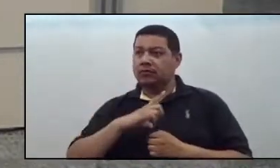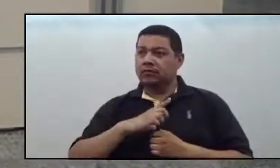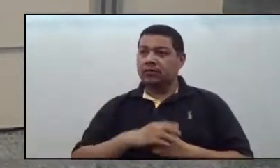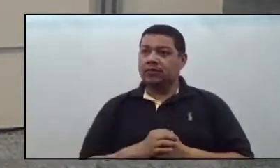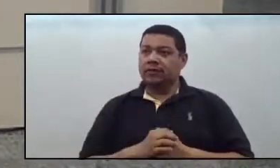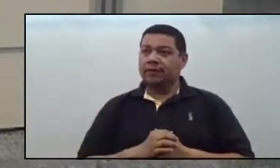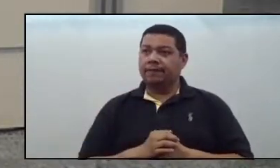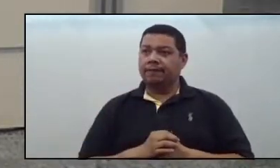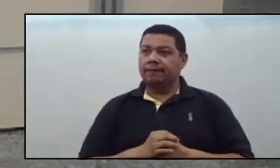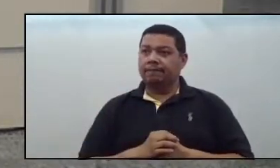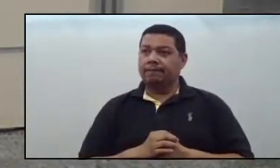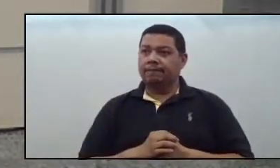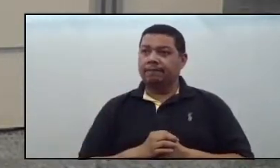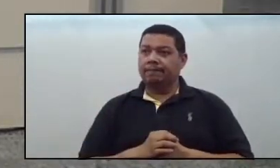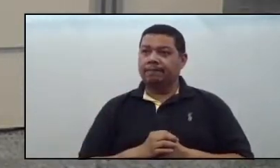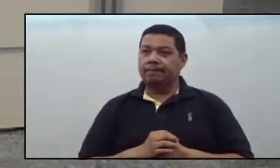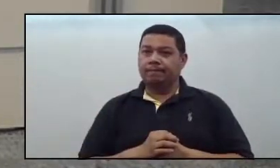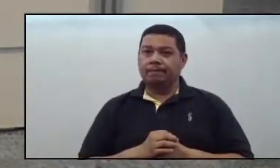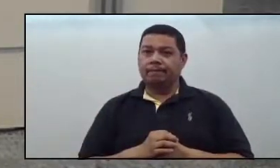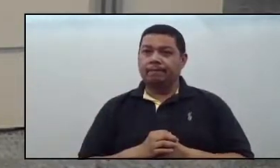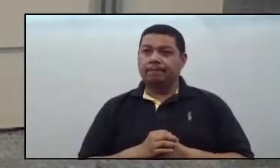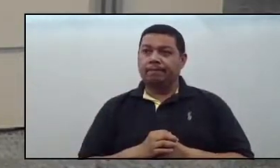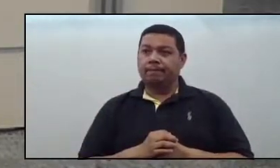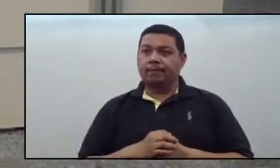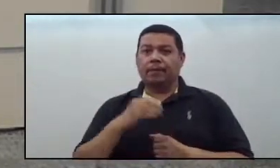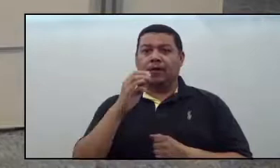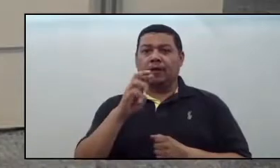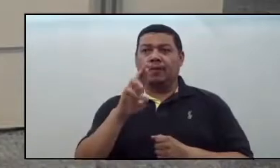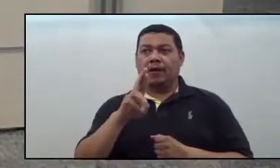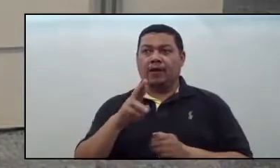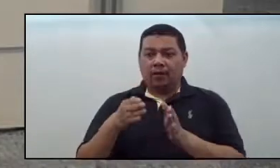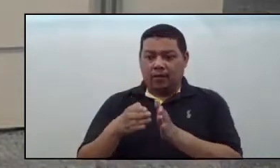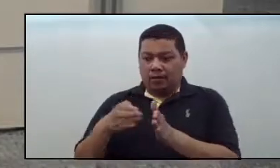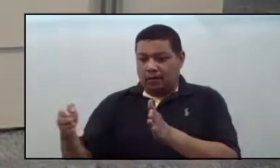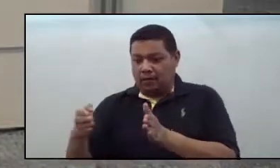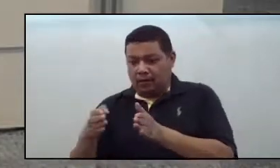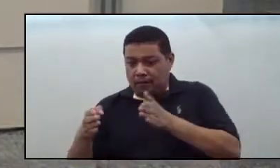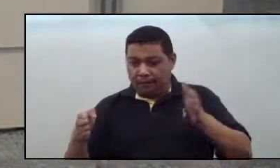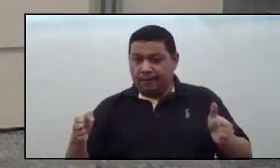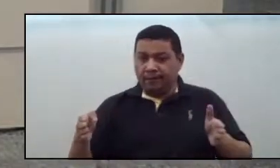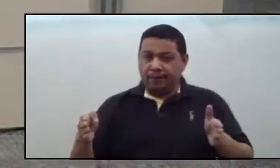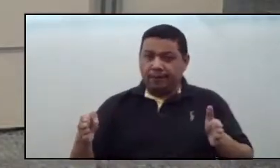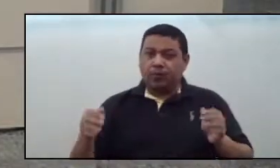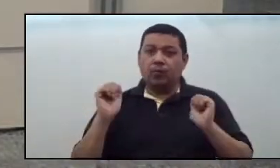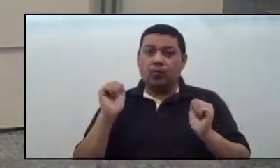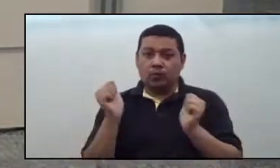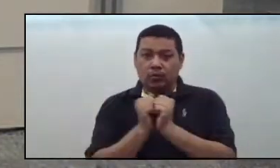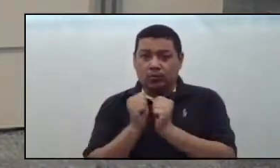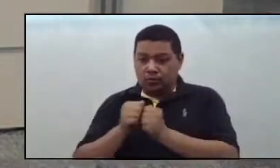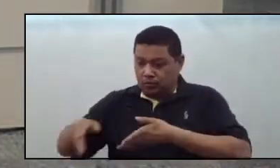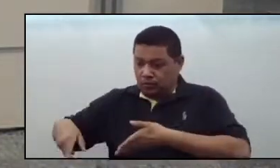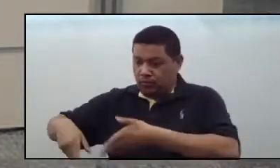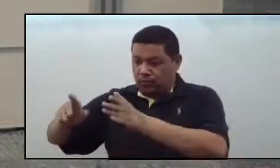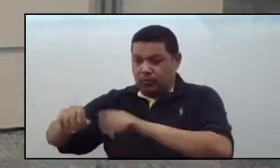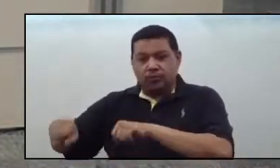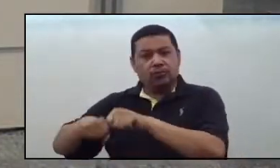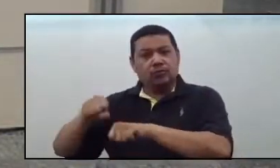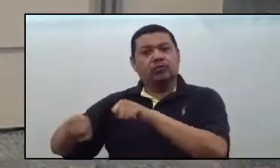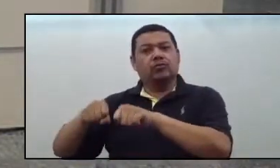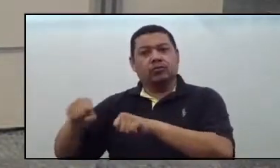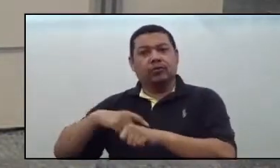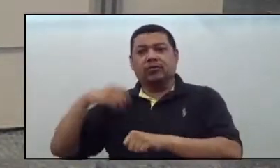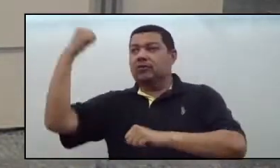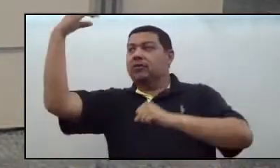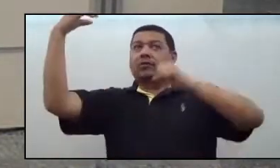duplicação dessa BR-364 até o distrito do Riozinho, com a pista de ciclismo paralela, com a iluminação